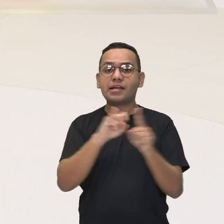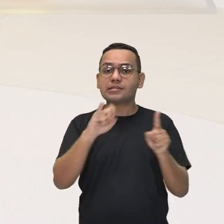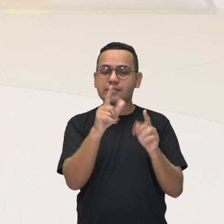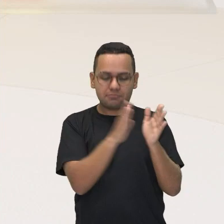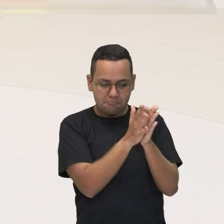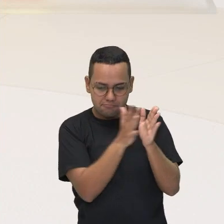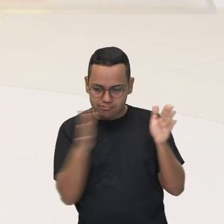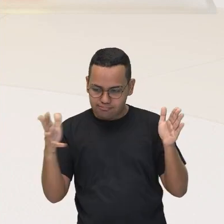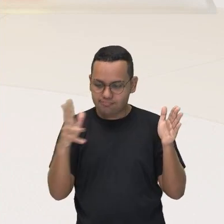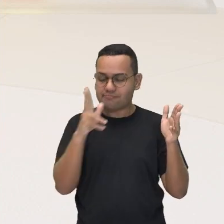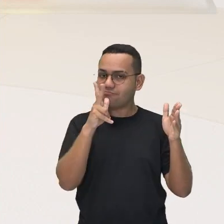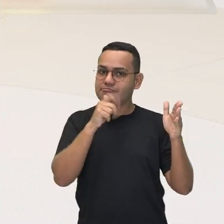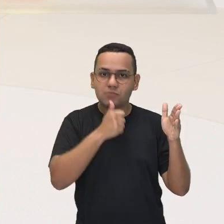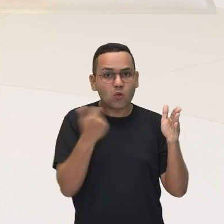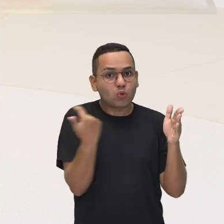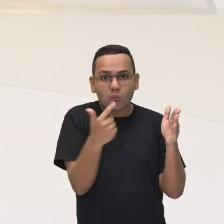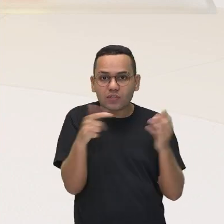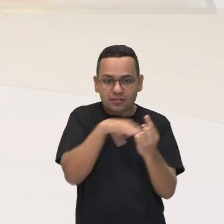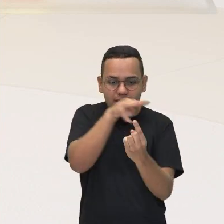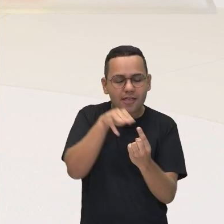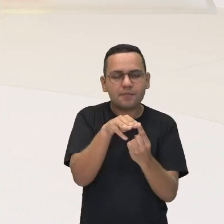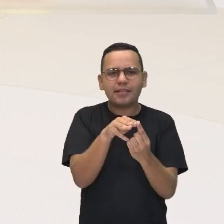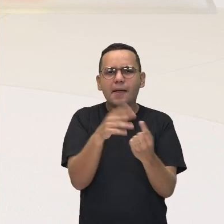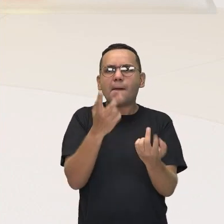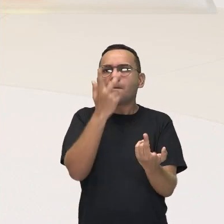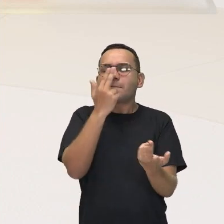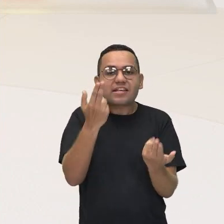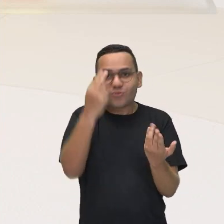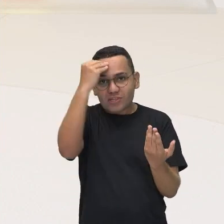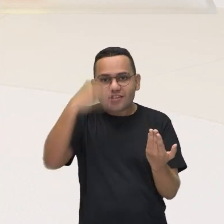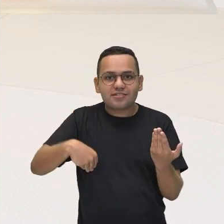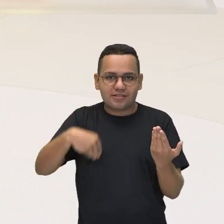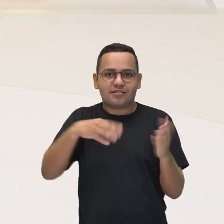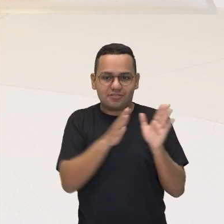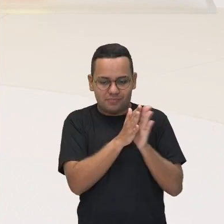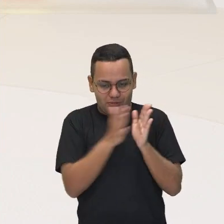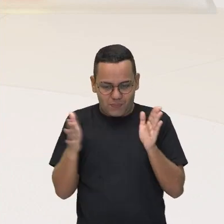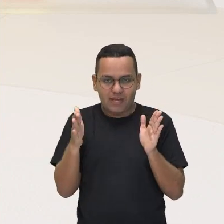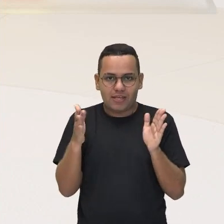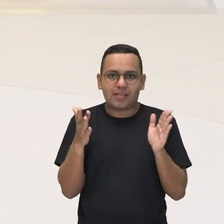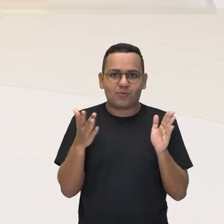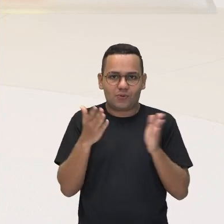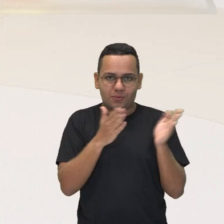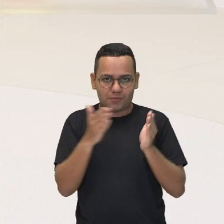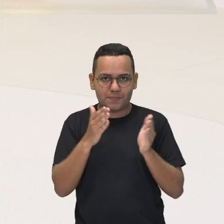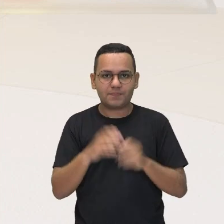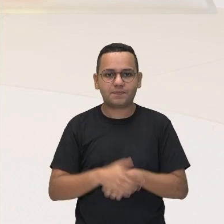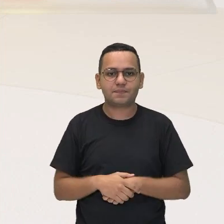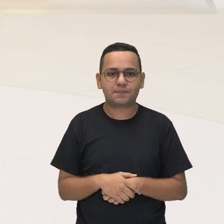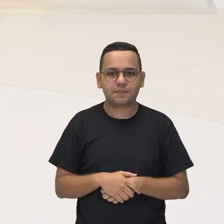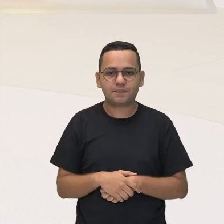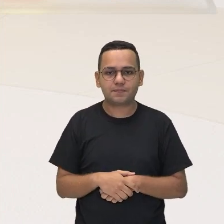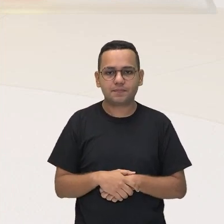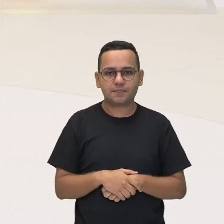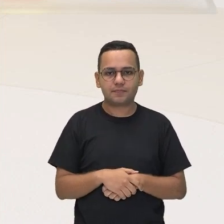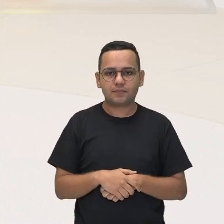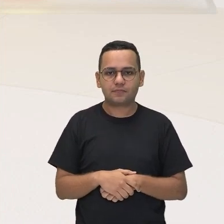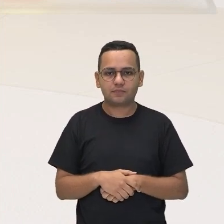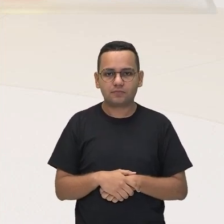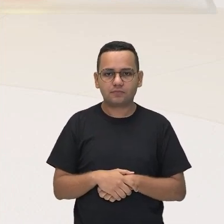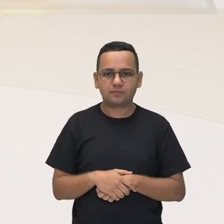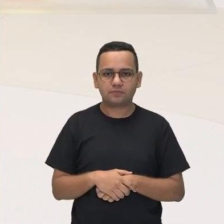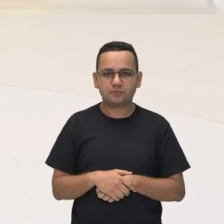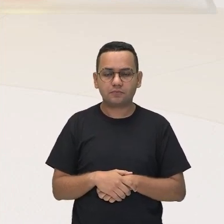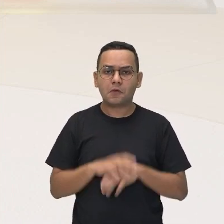não vou conseguir nunca. Então, se eu estou pensando em como eu posso agir em sociedade, daí identifiquei no meu projeto, eu